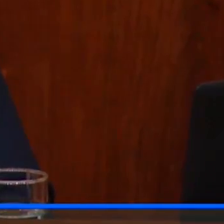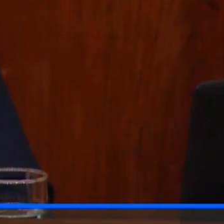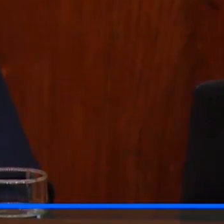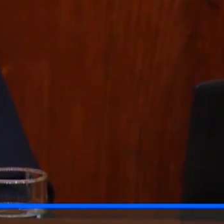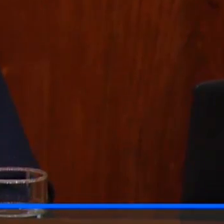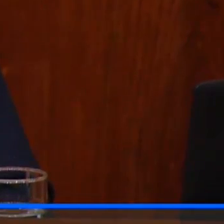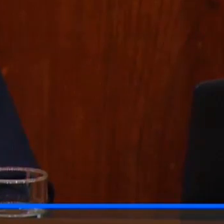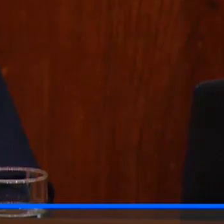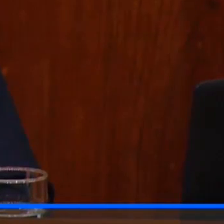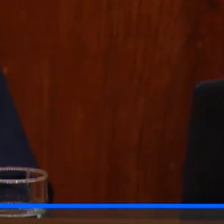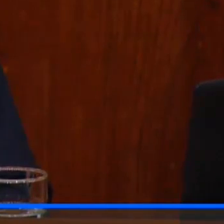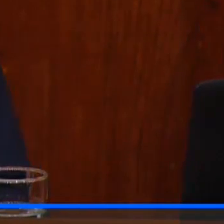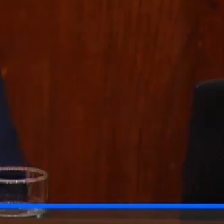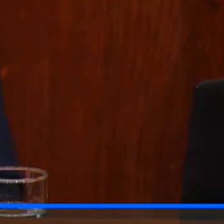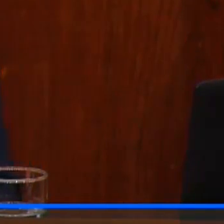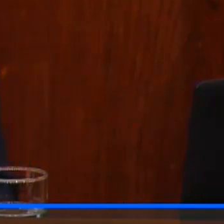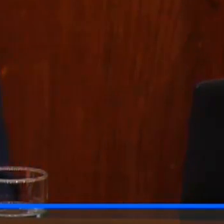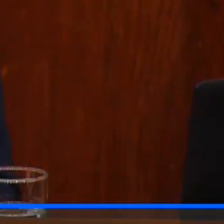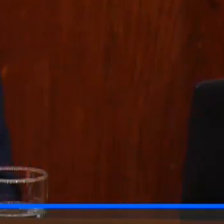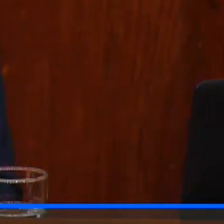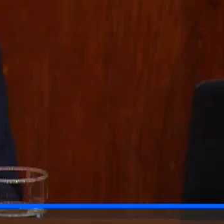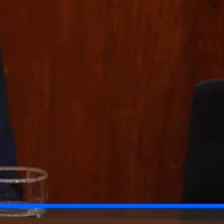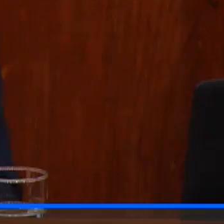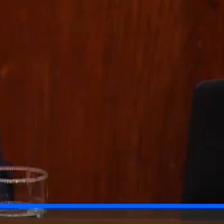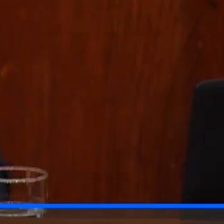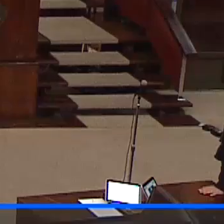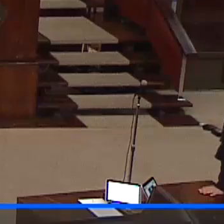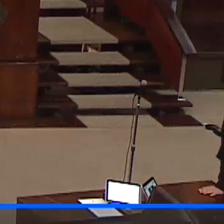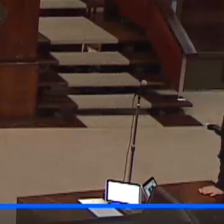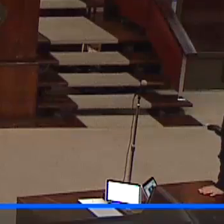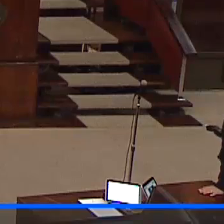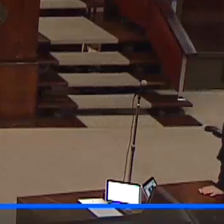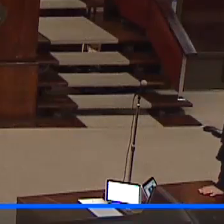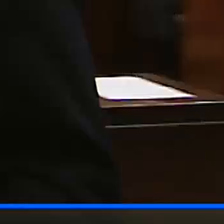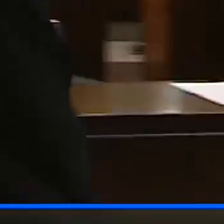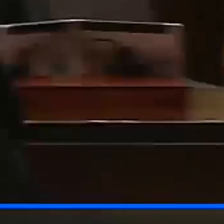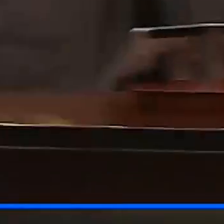walderson oliveira por sessão deputado pepe vargas